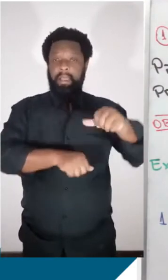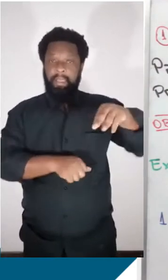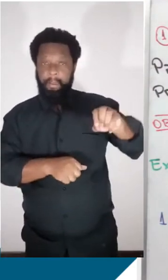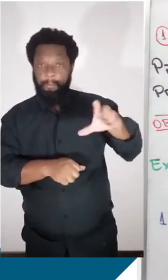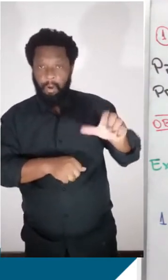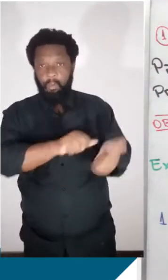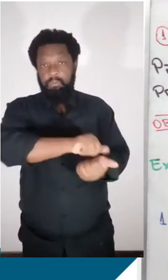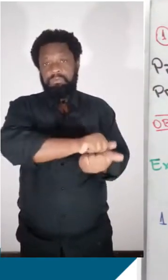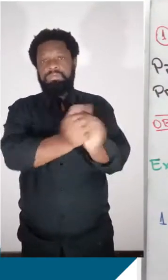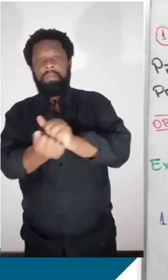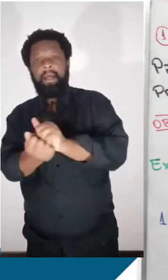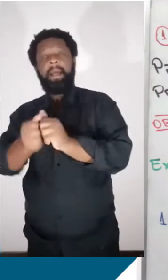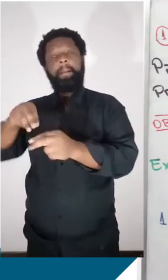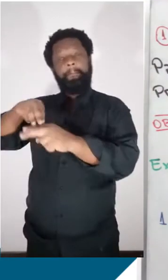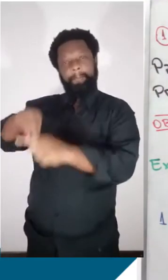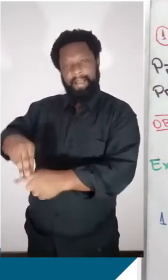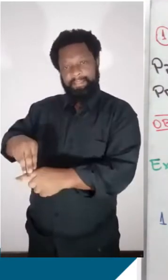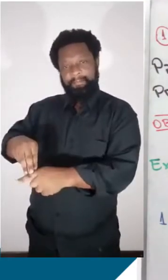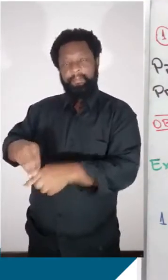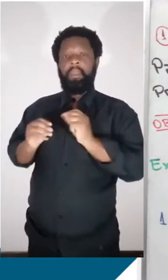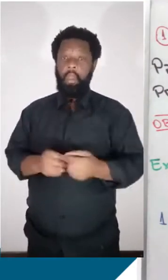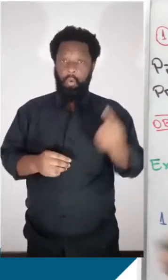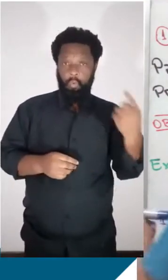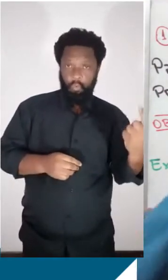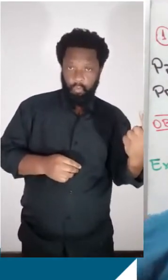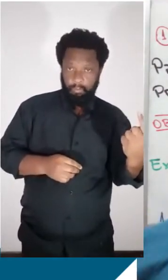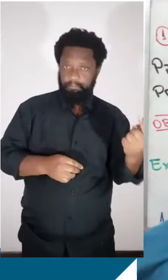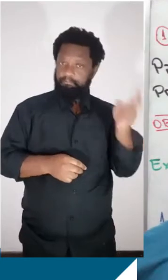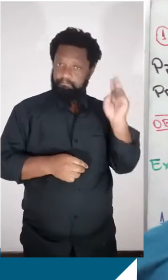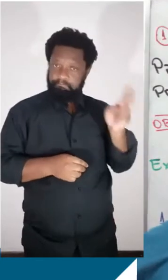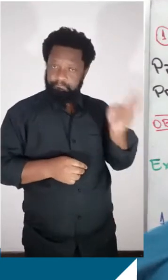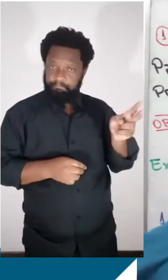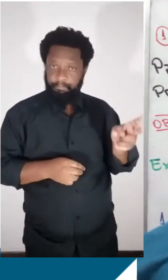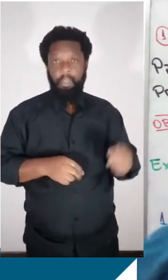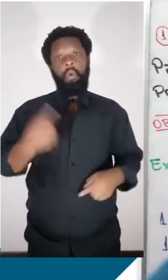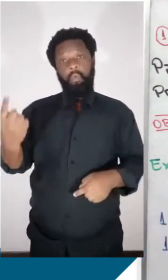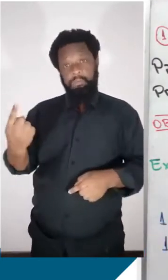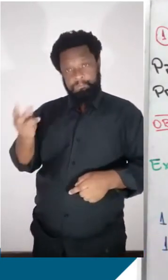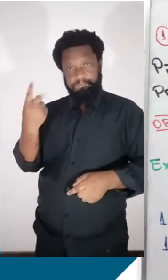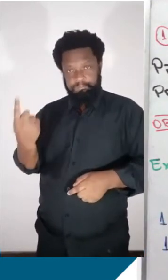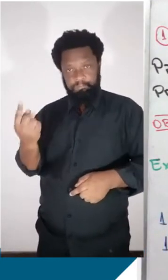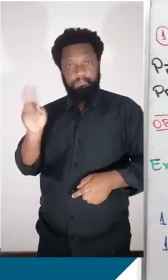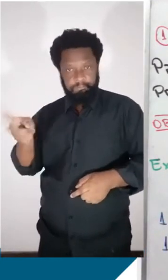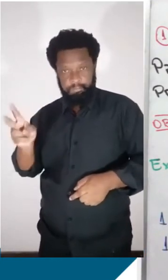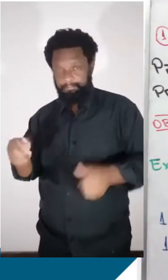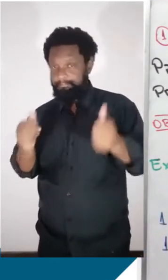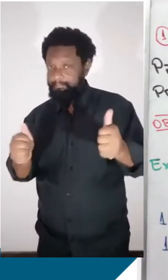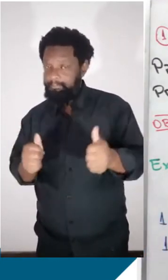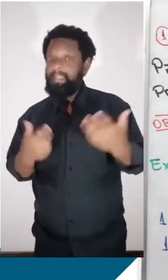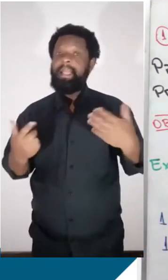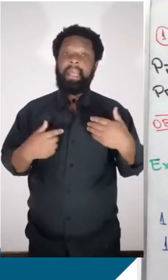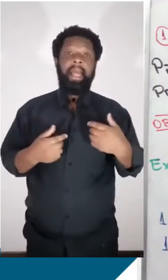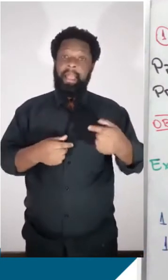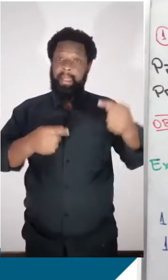sempre obedecer a proporção da equação. 1 continua aqui, ó. O 1 aqui continua e o 1 aqui continua. Tudo